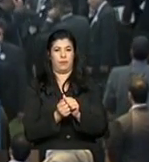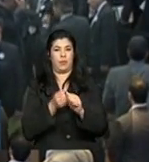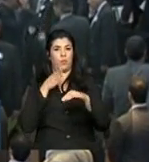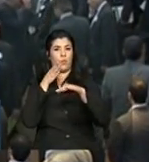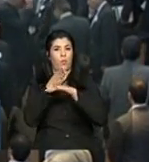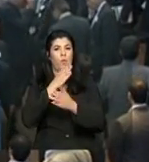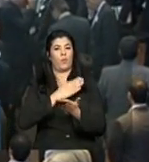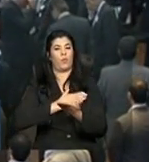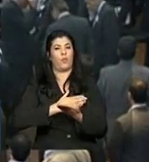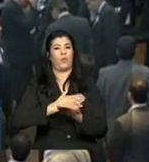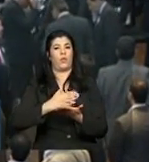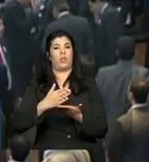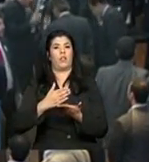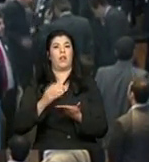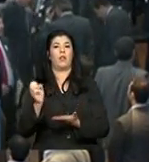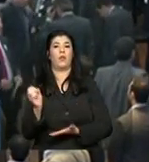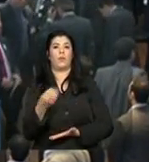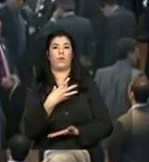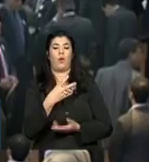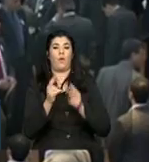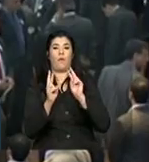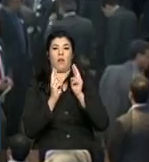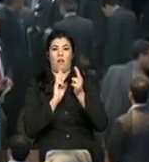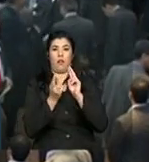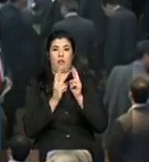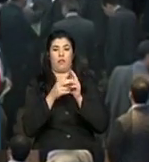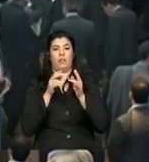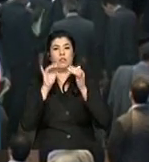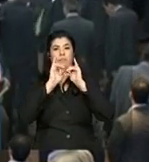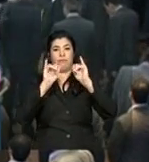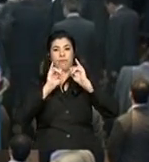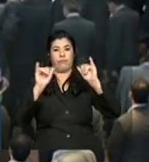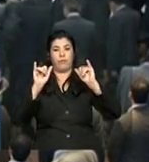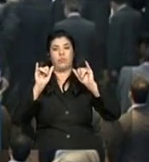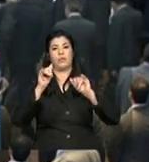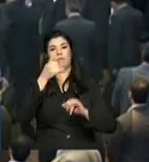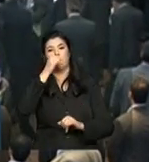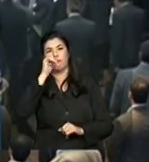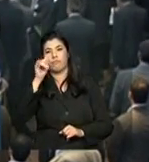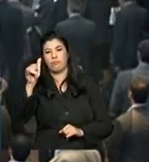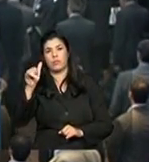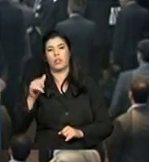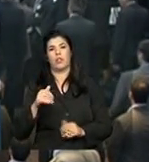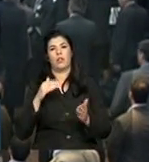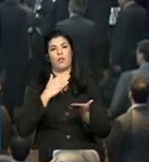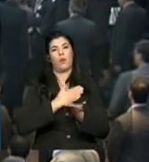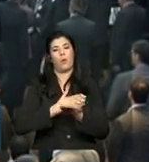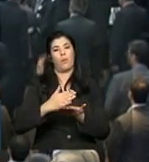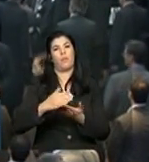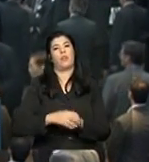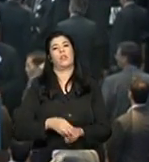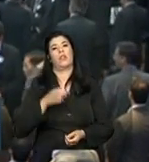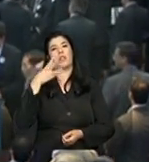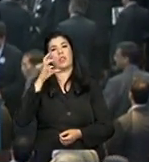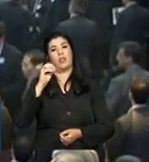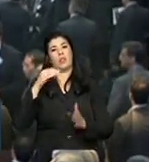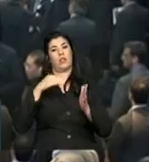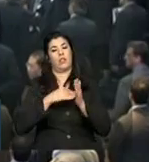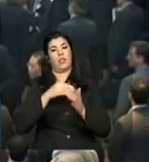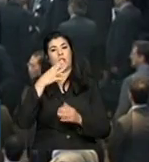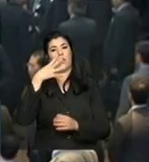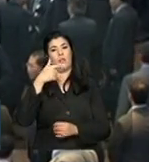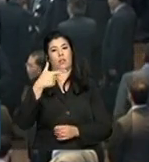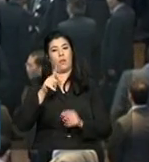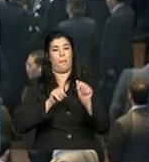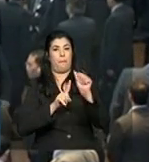operação dessas linhas de transmissão deve ocorrer no prazo de 30 a 42 meses e a partir